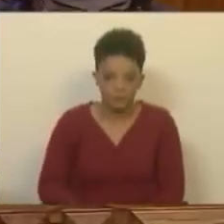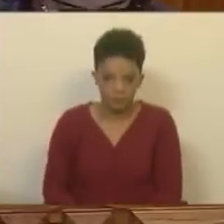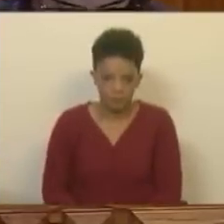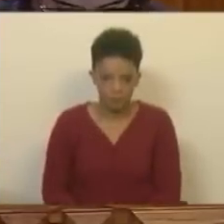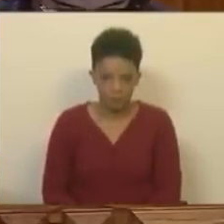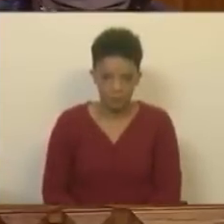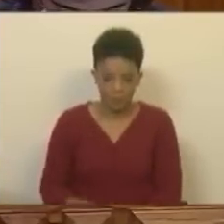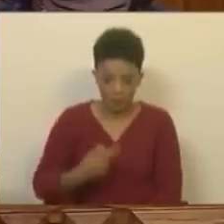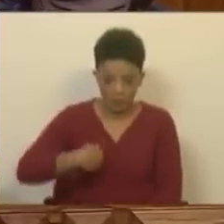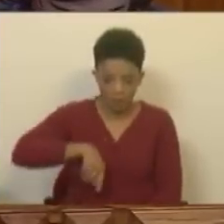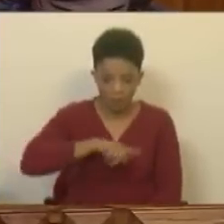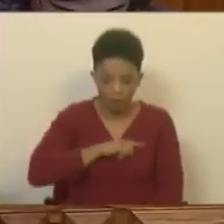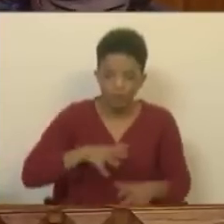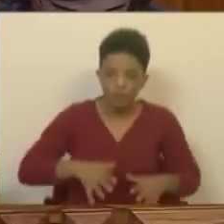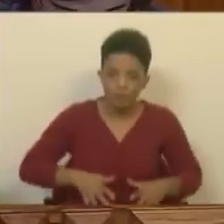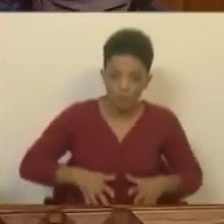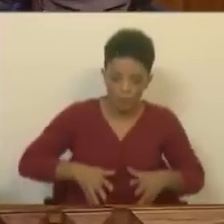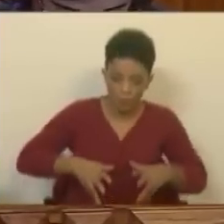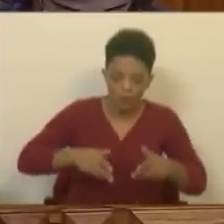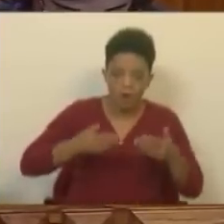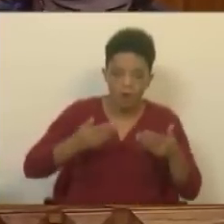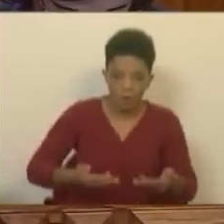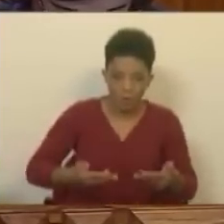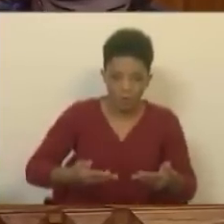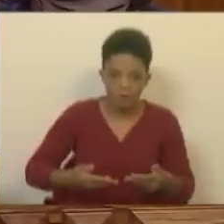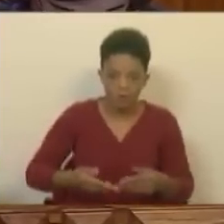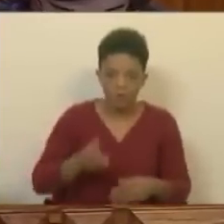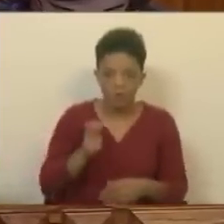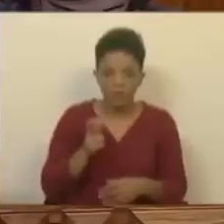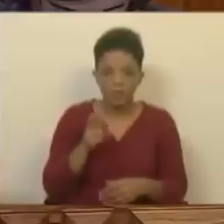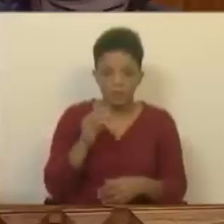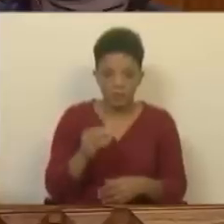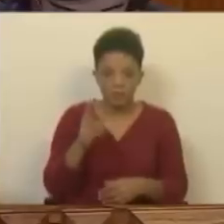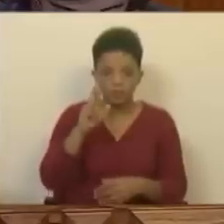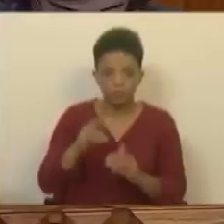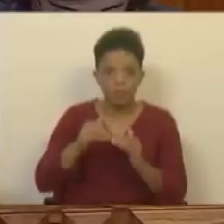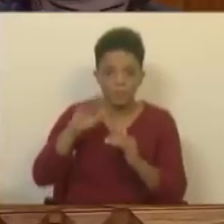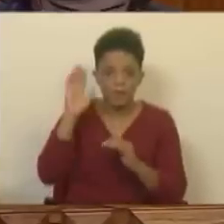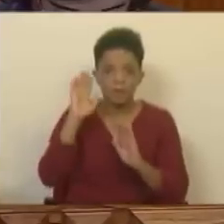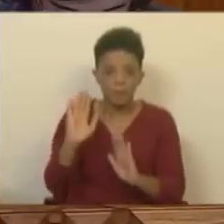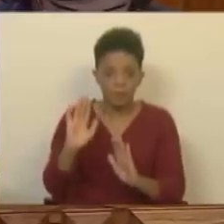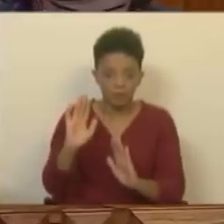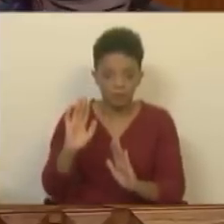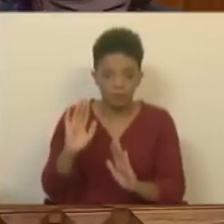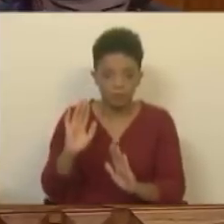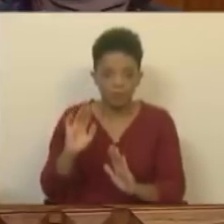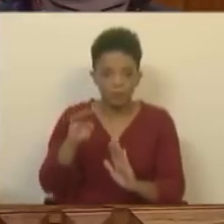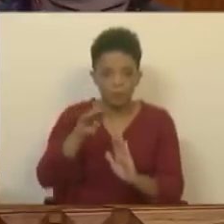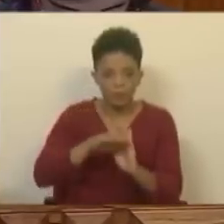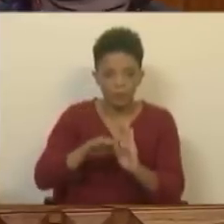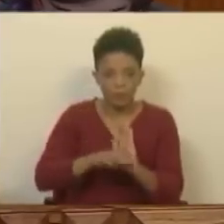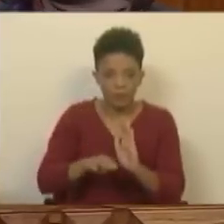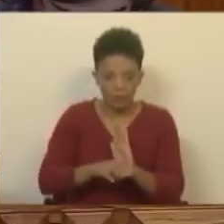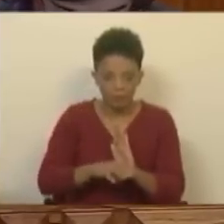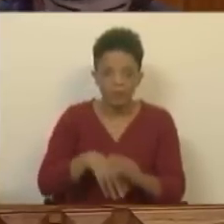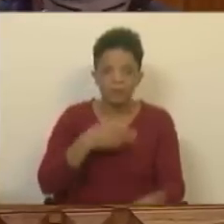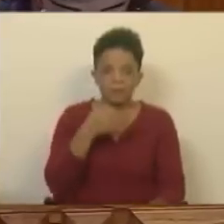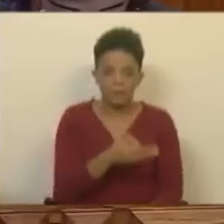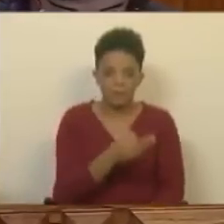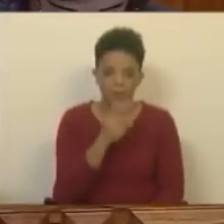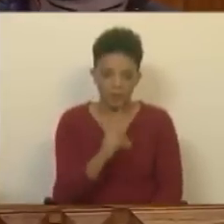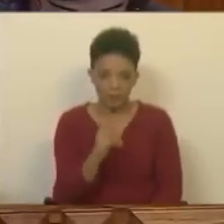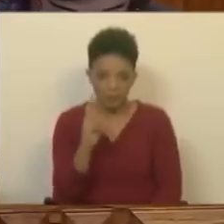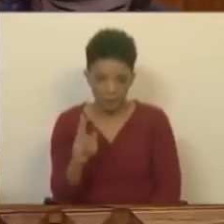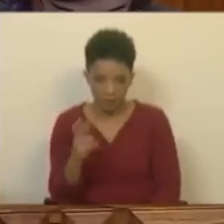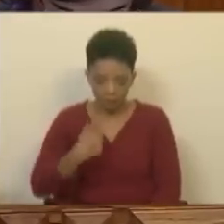nós não só já crescemos agora o que já crescemos 10 vezes mais mas com o programa de recuperação e resiliência